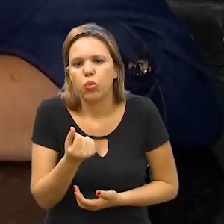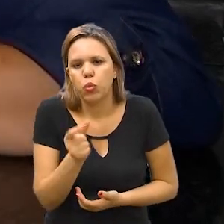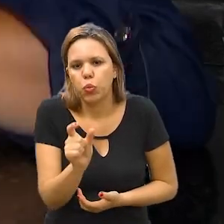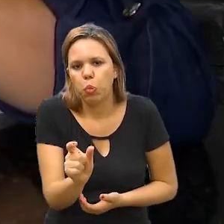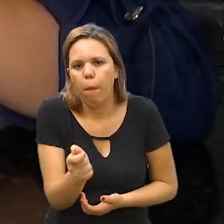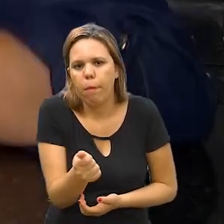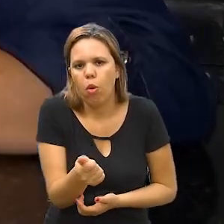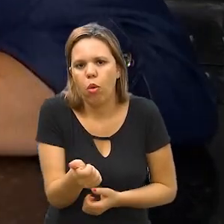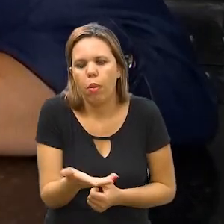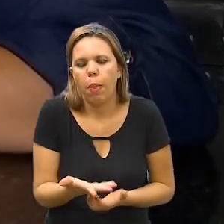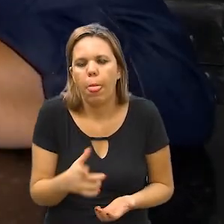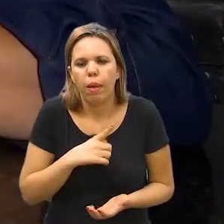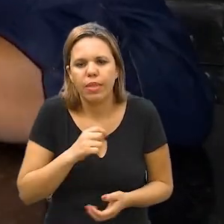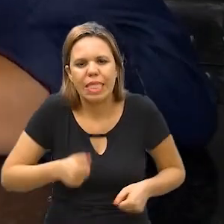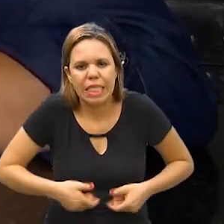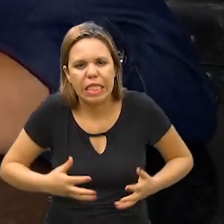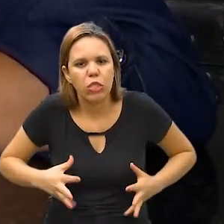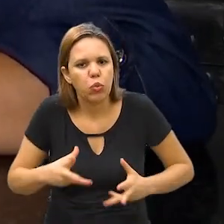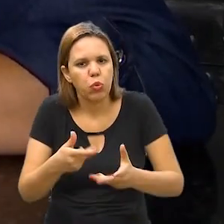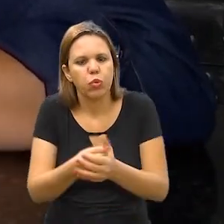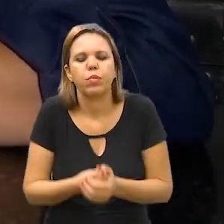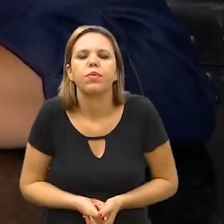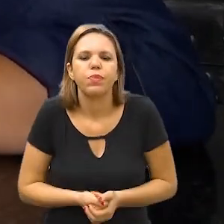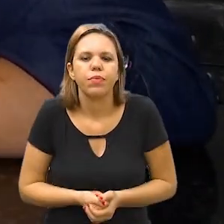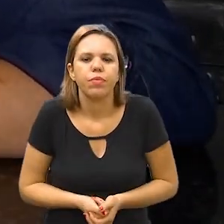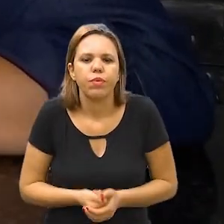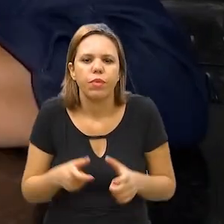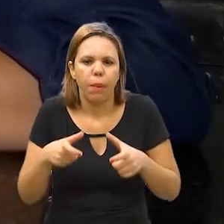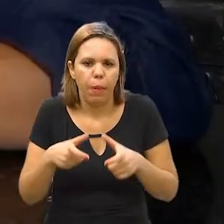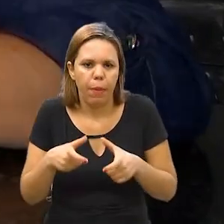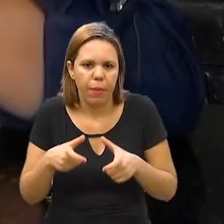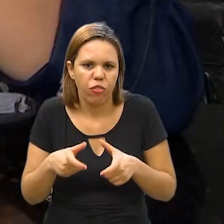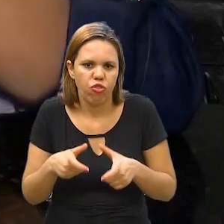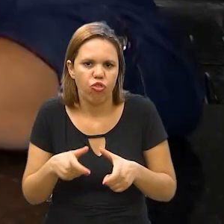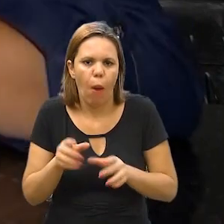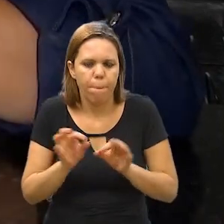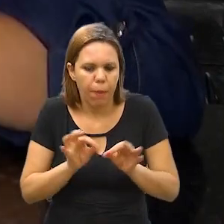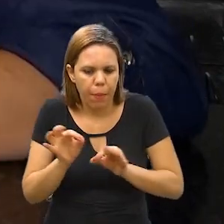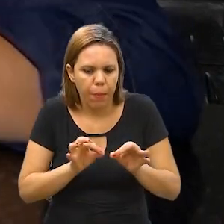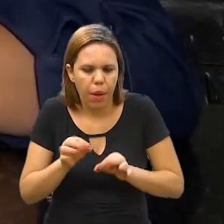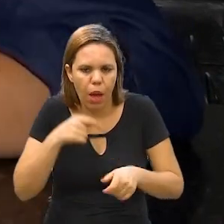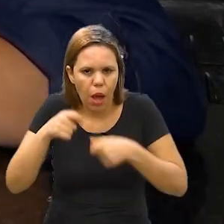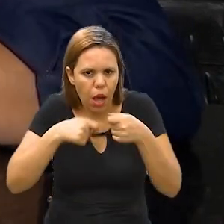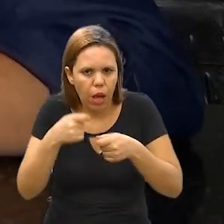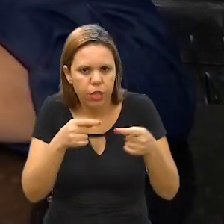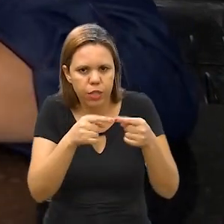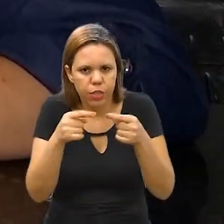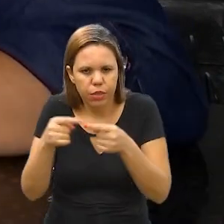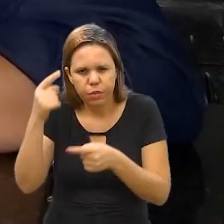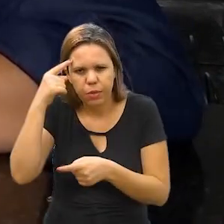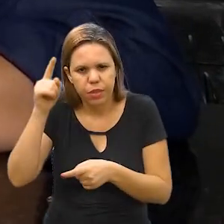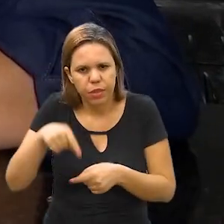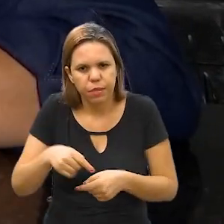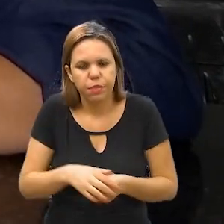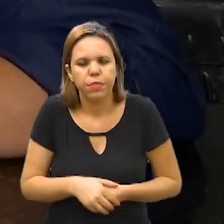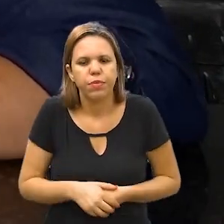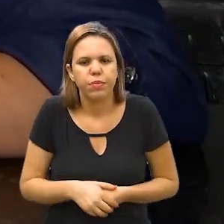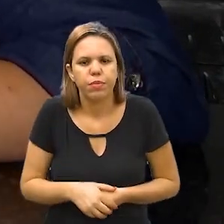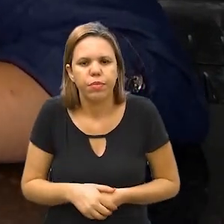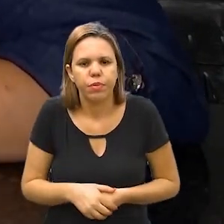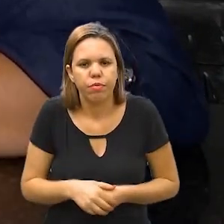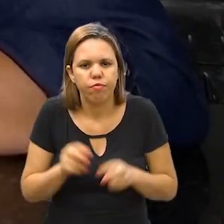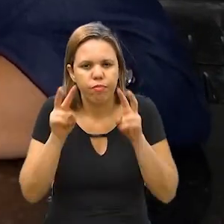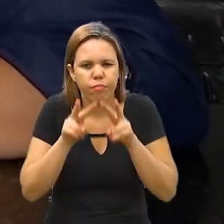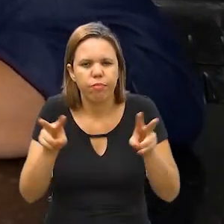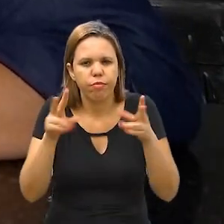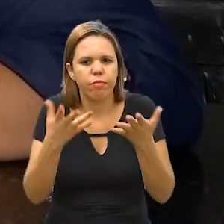tinha, gastei tudo com as marmitinhas, fui produzir, fiz de acordo com o que eu pensava, dei uma